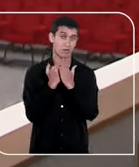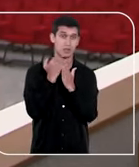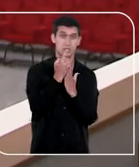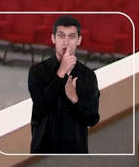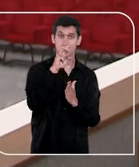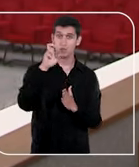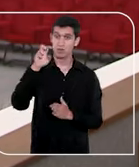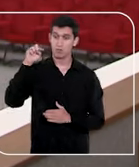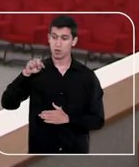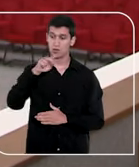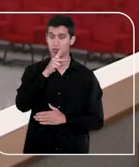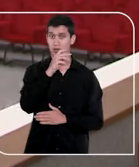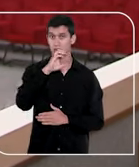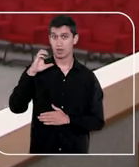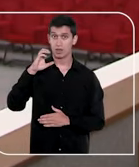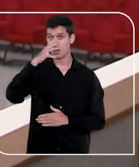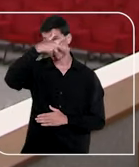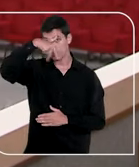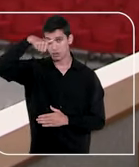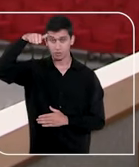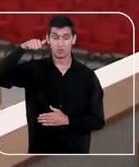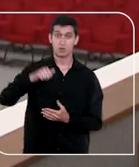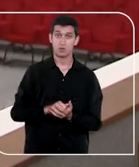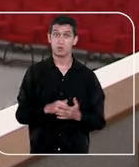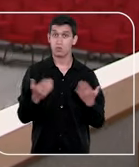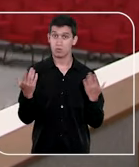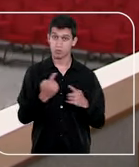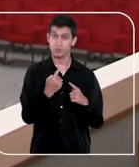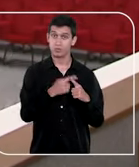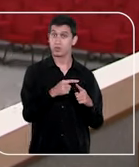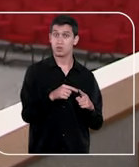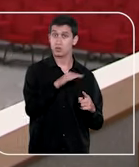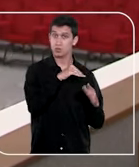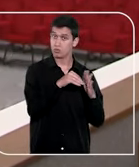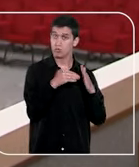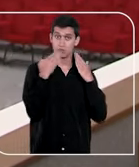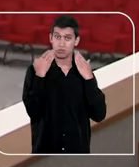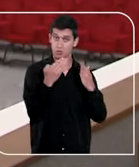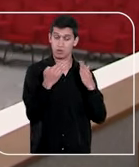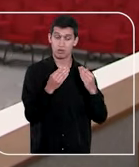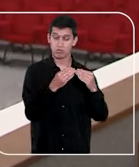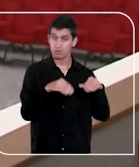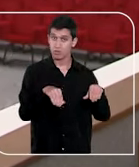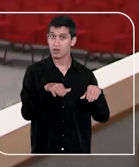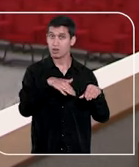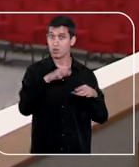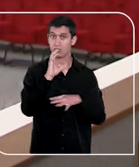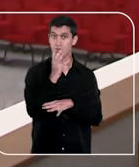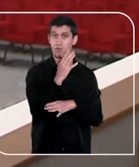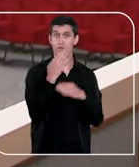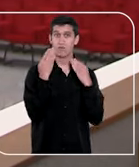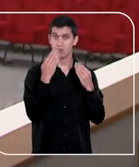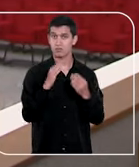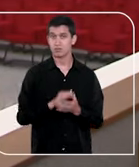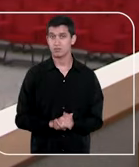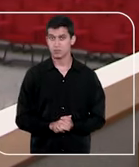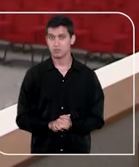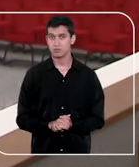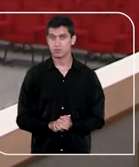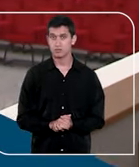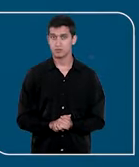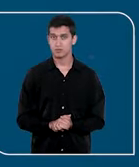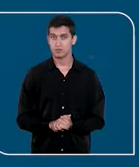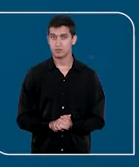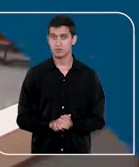a 15 mil hectares em Mato Grosso, pois o dano moral por lesão ambiental dispensa a demonstração de